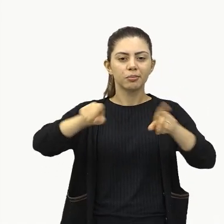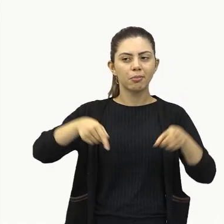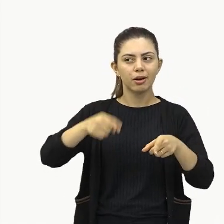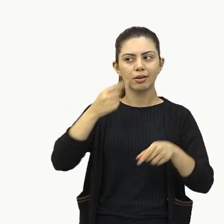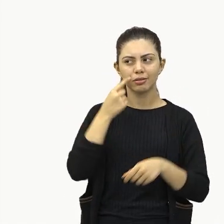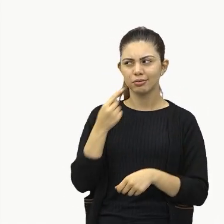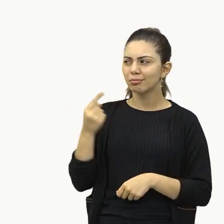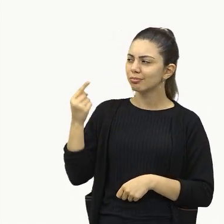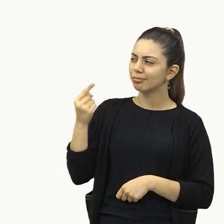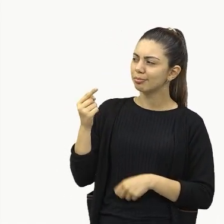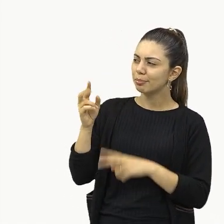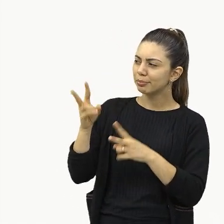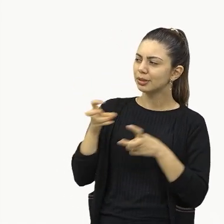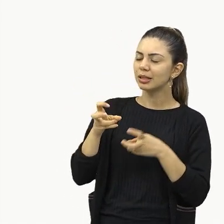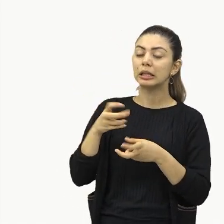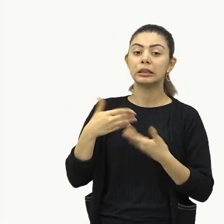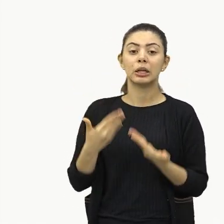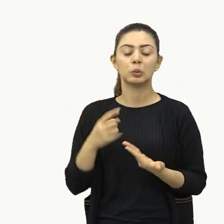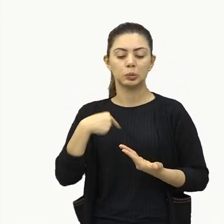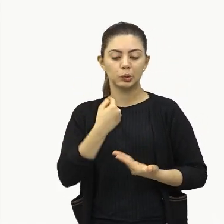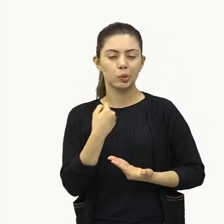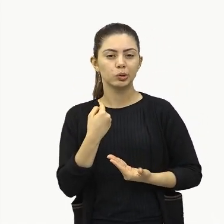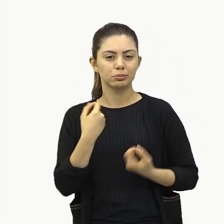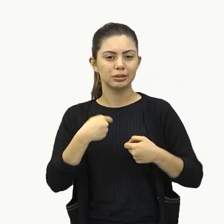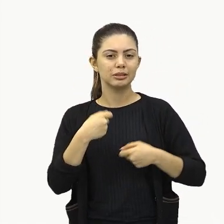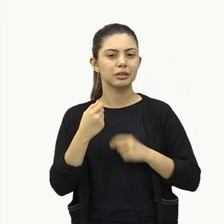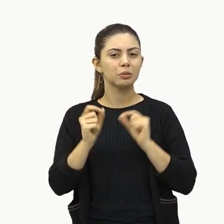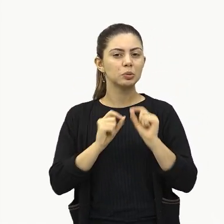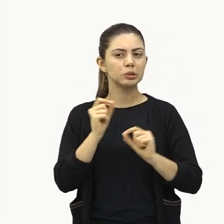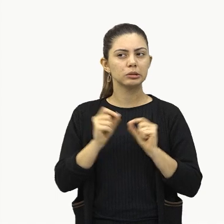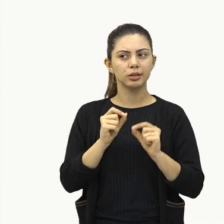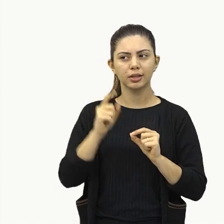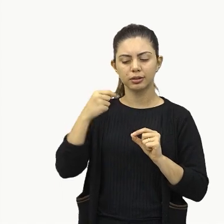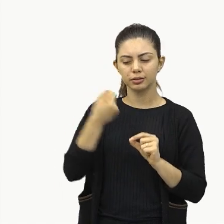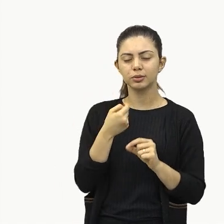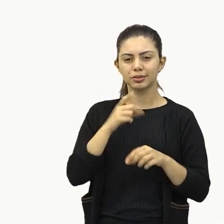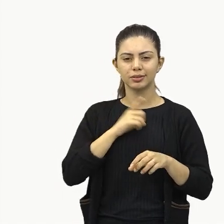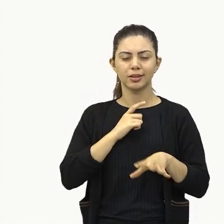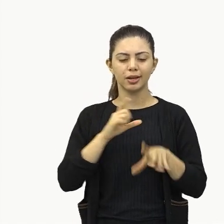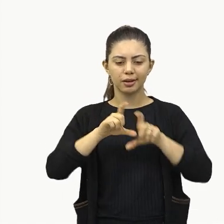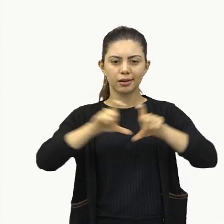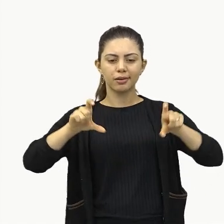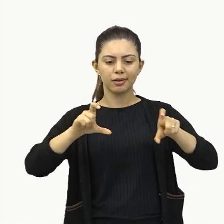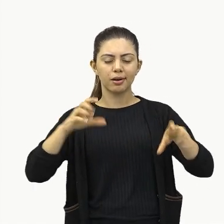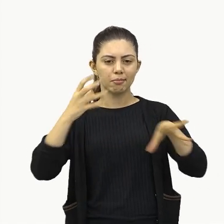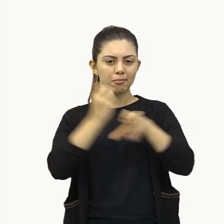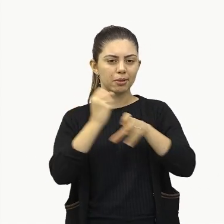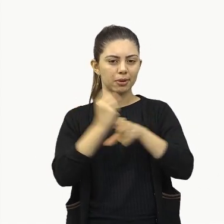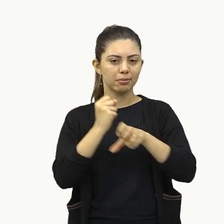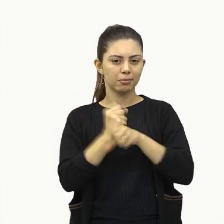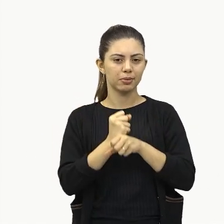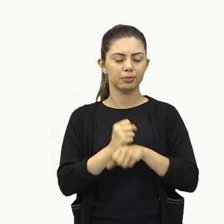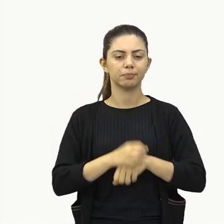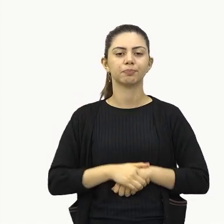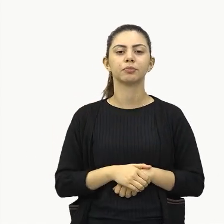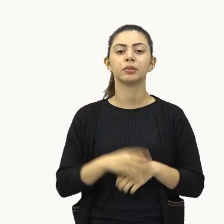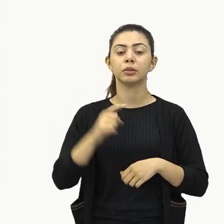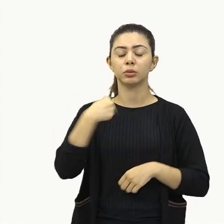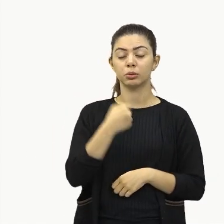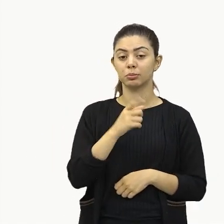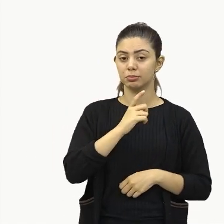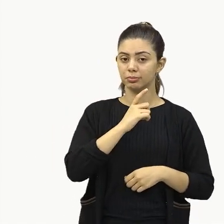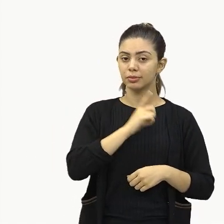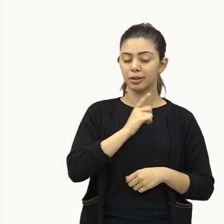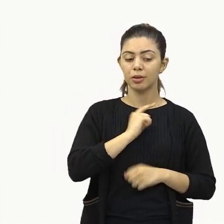que é que se faz, qual é o cuidado que tem que se ter quando se está resolvendo expressão numérica? Qual é a ordem que eu